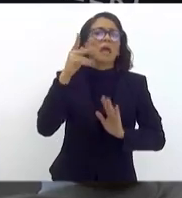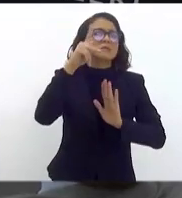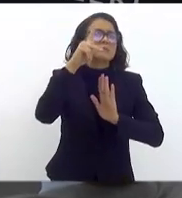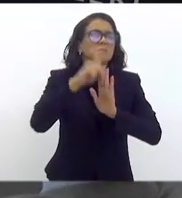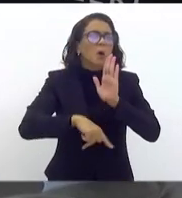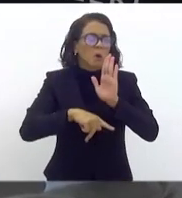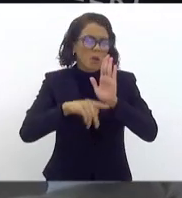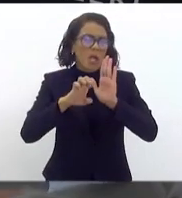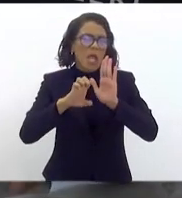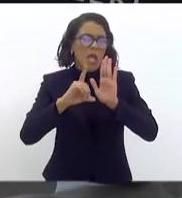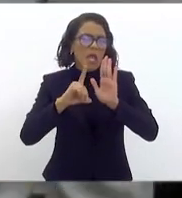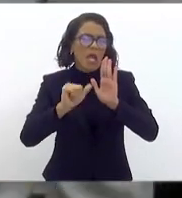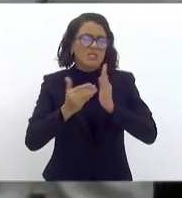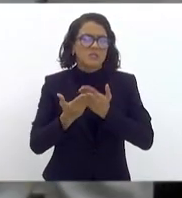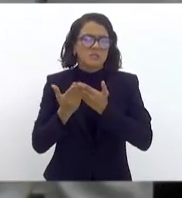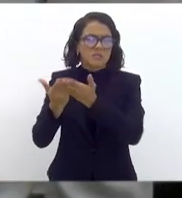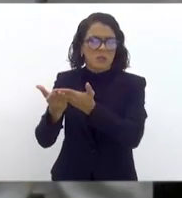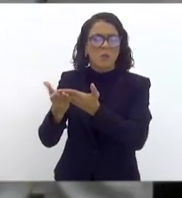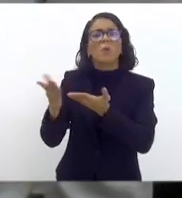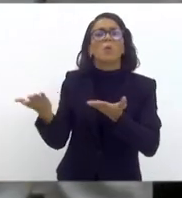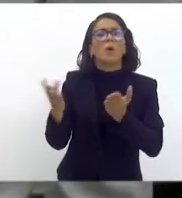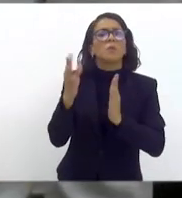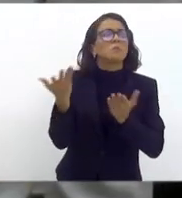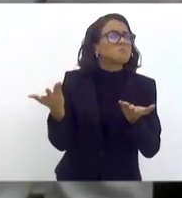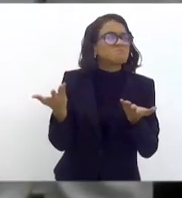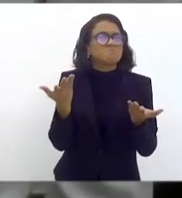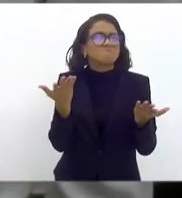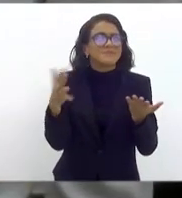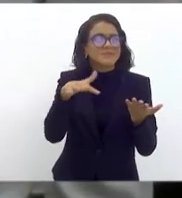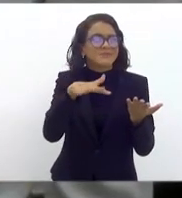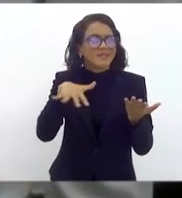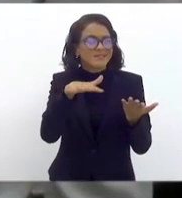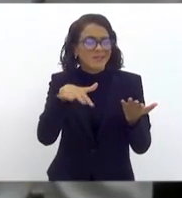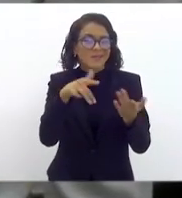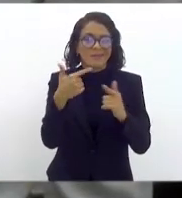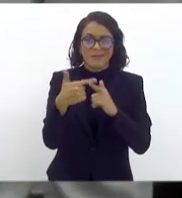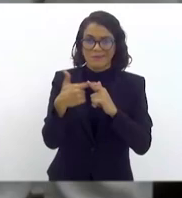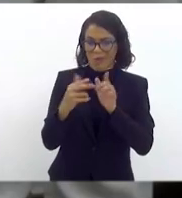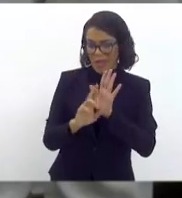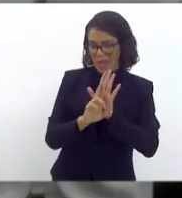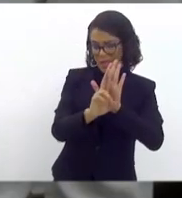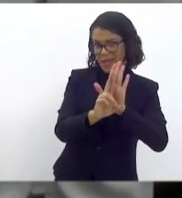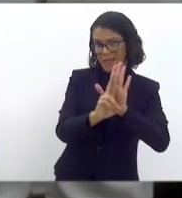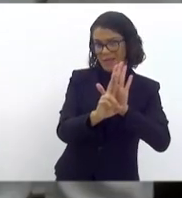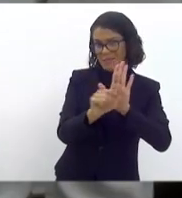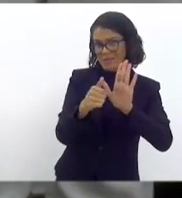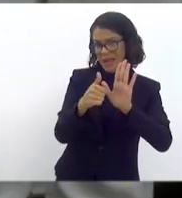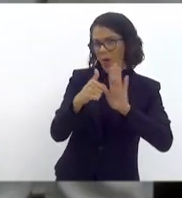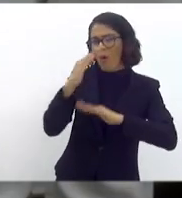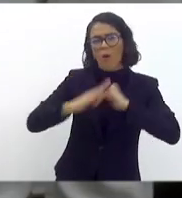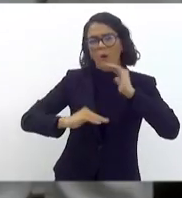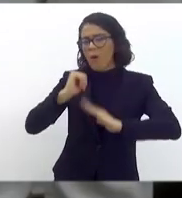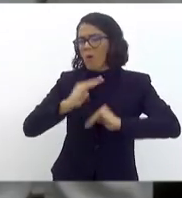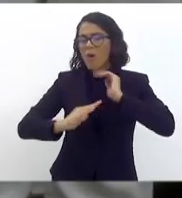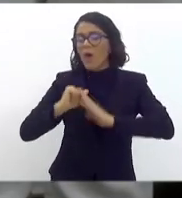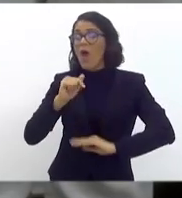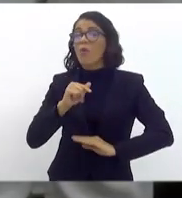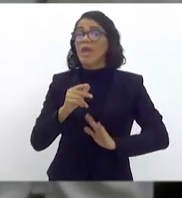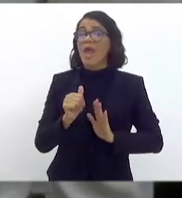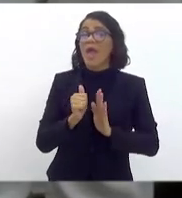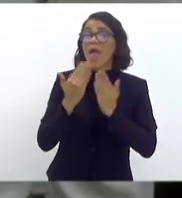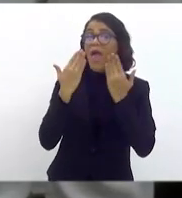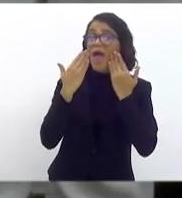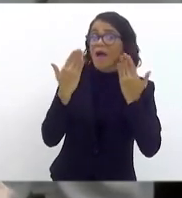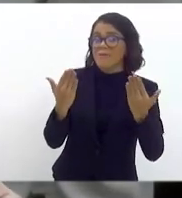ECAD deu ao senhor, em que termos foi? Né? Porque é a questão de representar, tecnicamente não é nem correto, é apresentar,